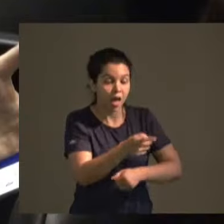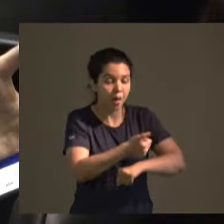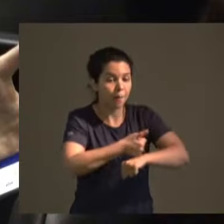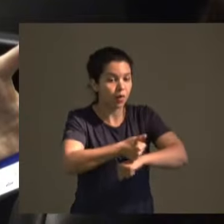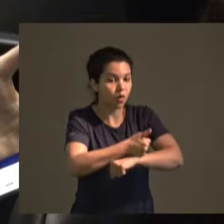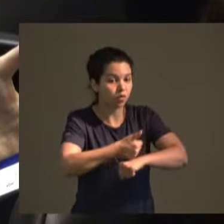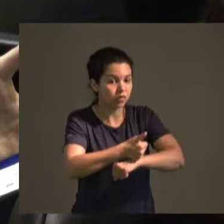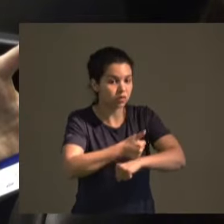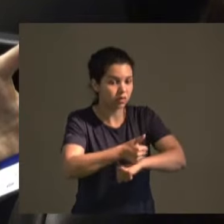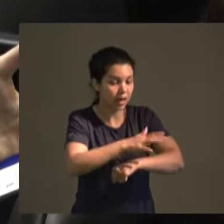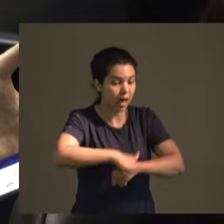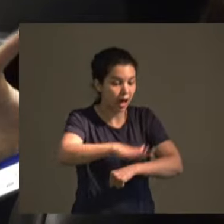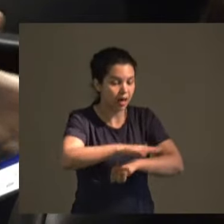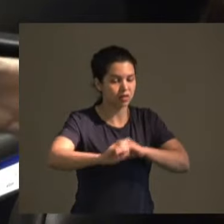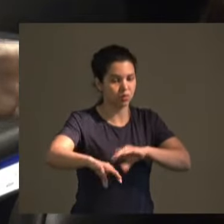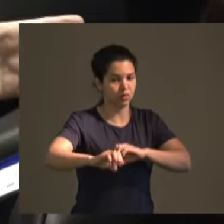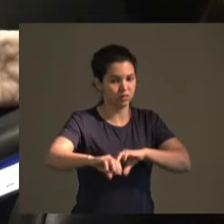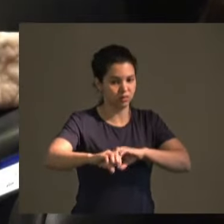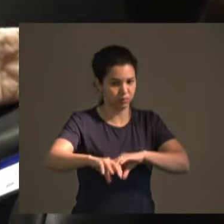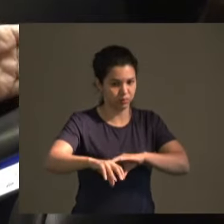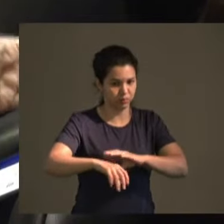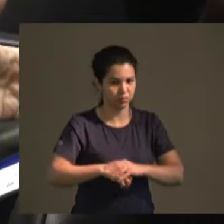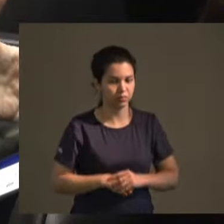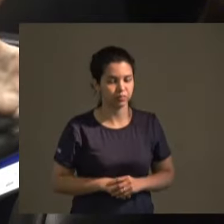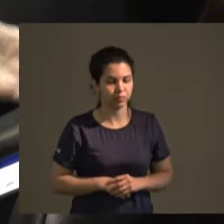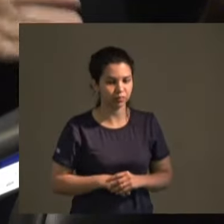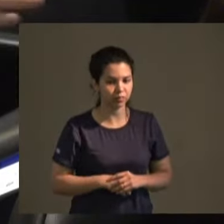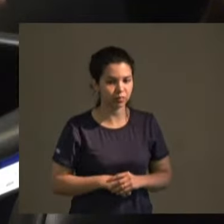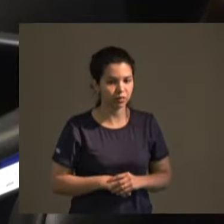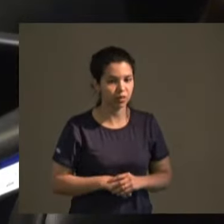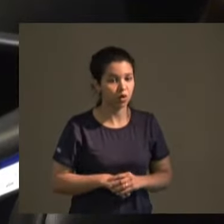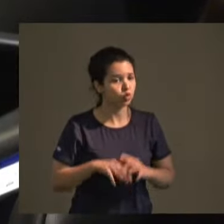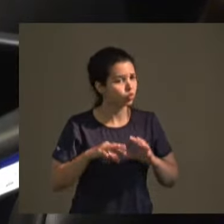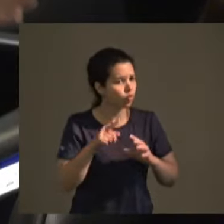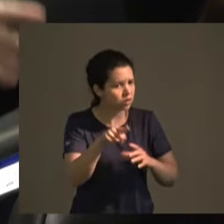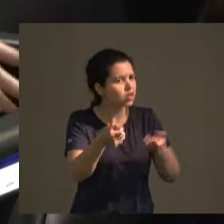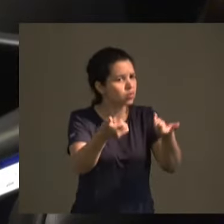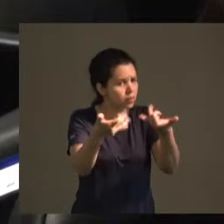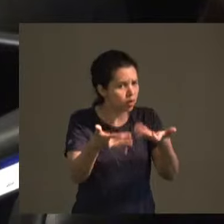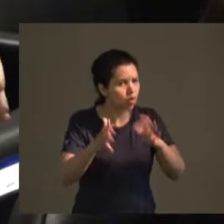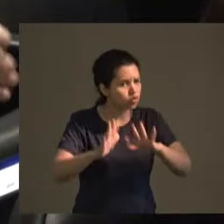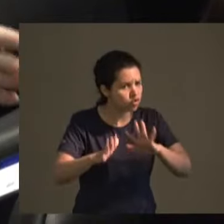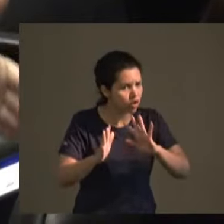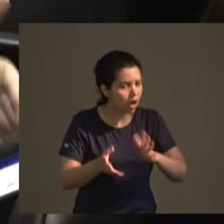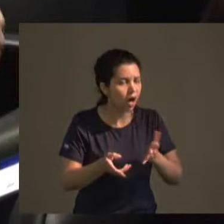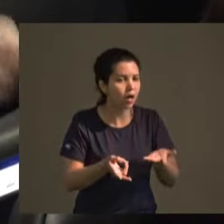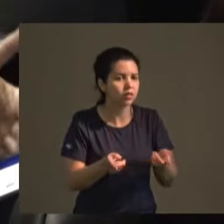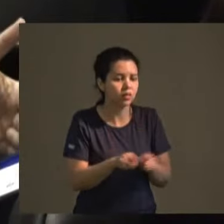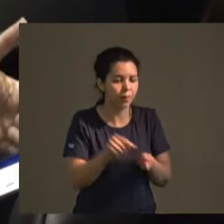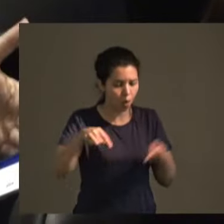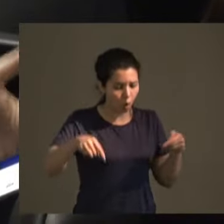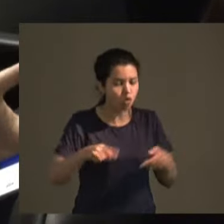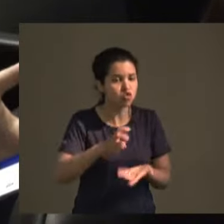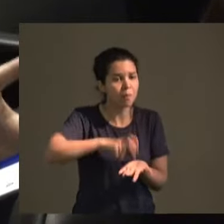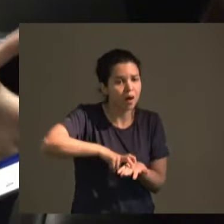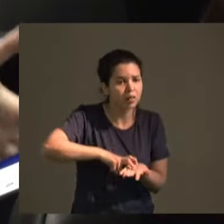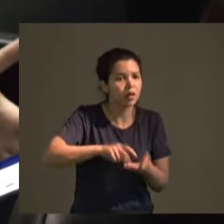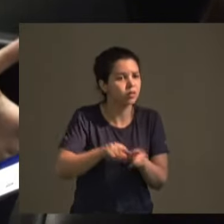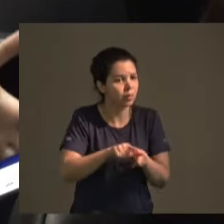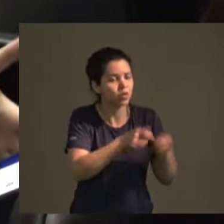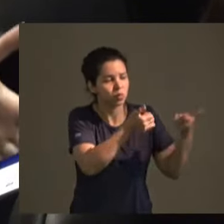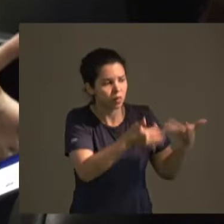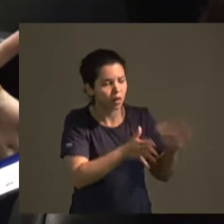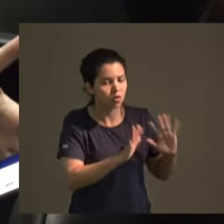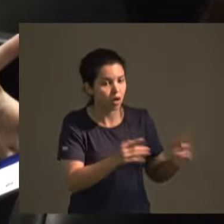profissionais da área da educação. Tudo que você tem falado aí, né, e hoje pela manhã, tem uma relação direta com a educação.